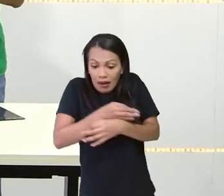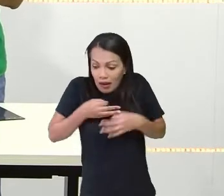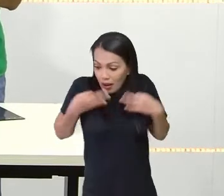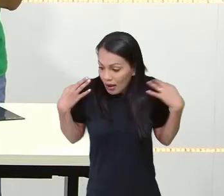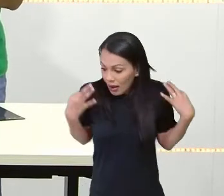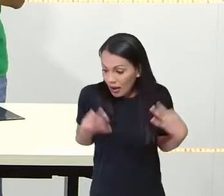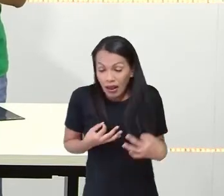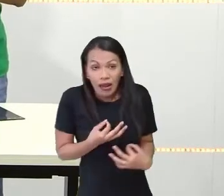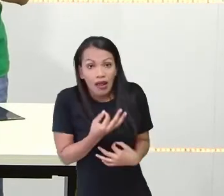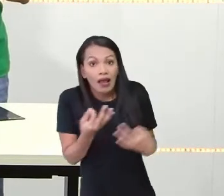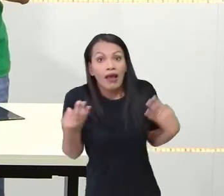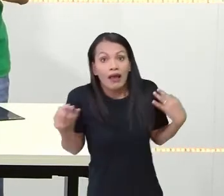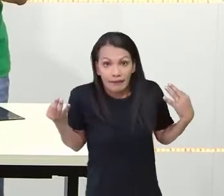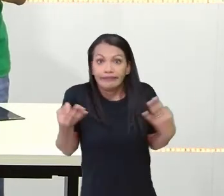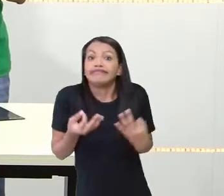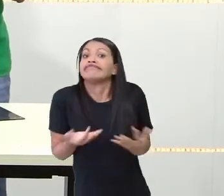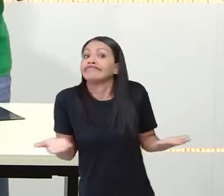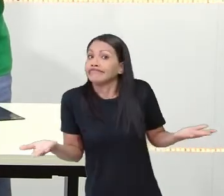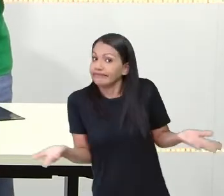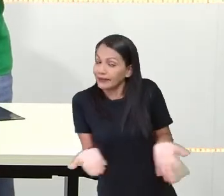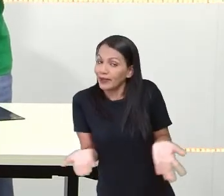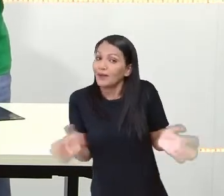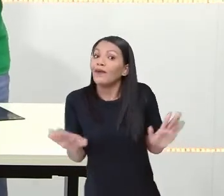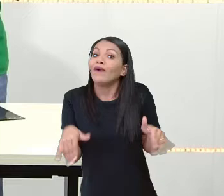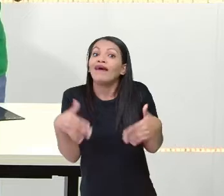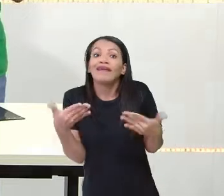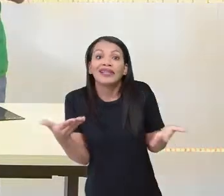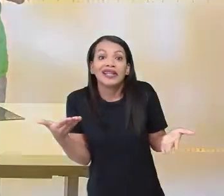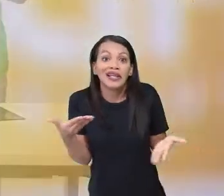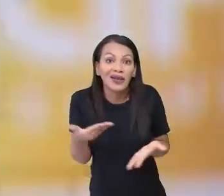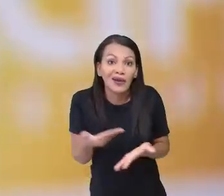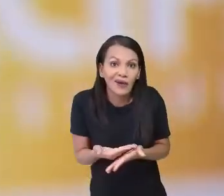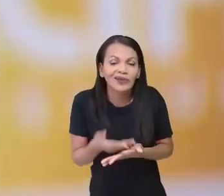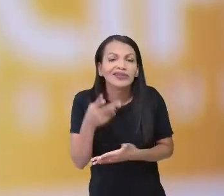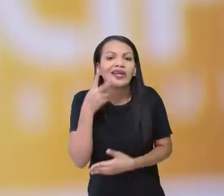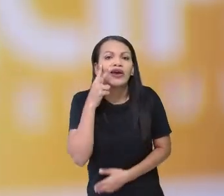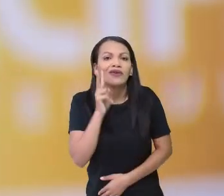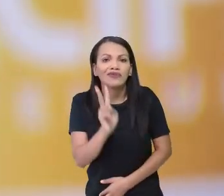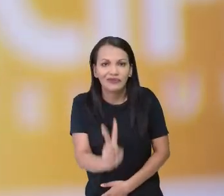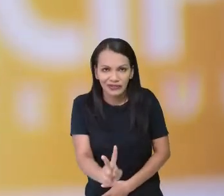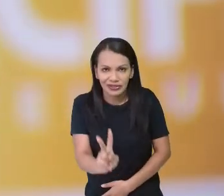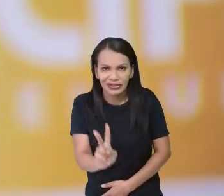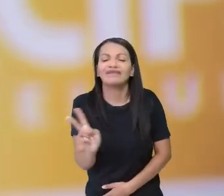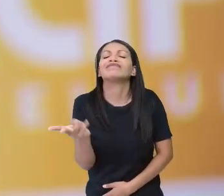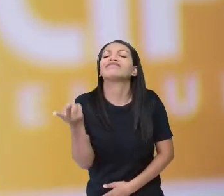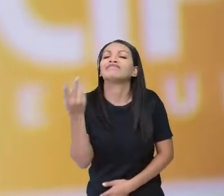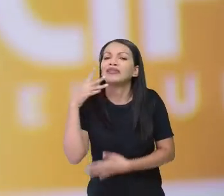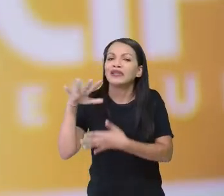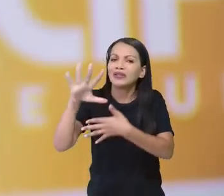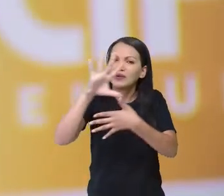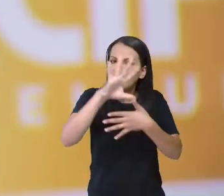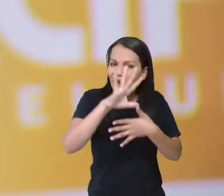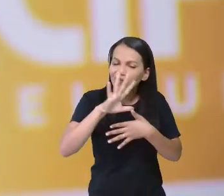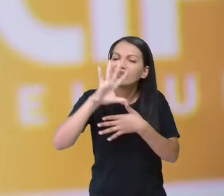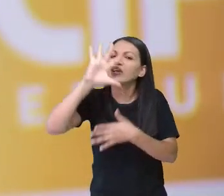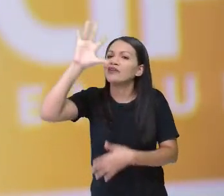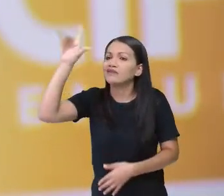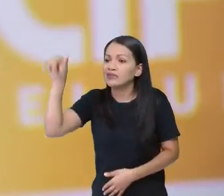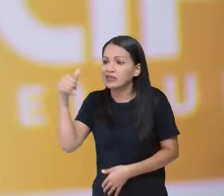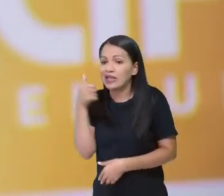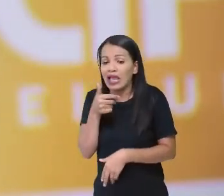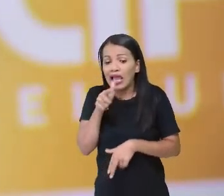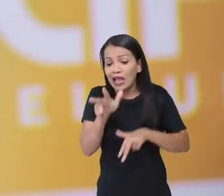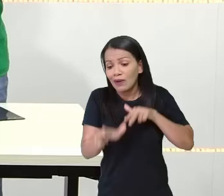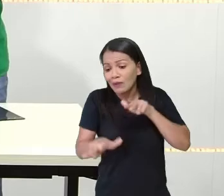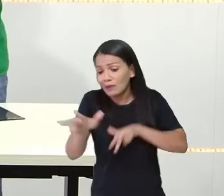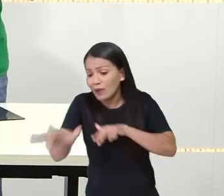E até hoje, ela é vista no continente africano, correndo para lá e